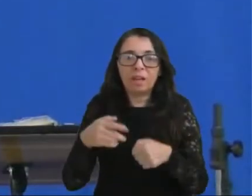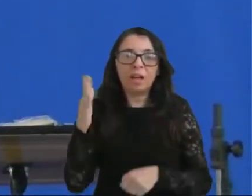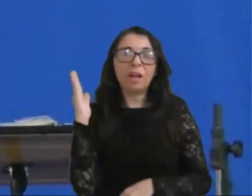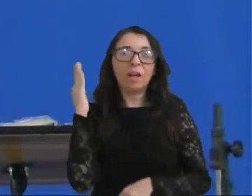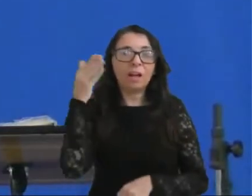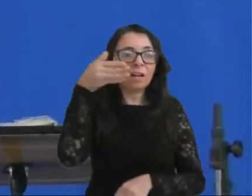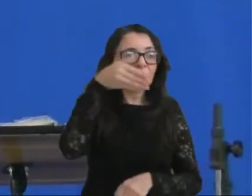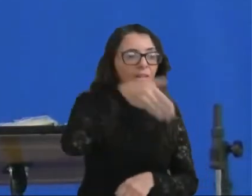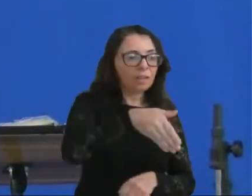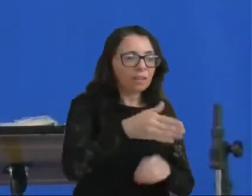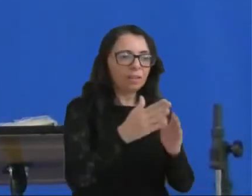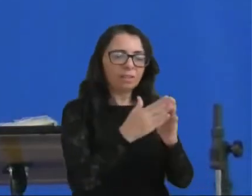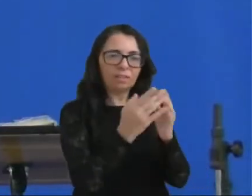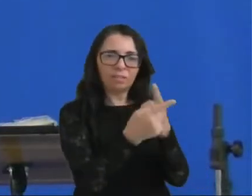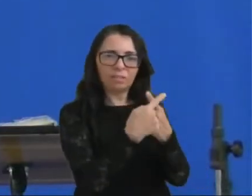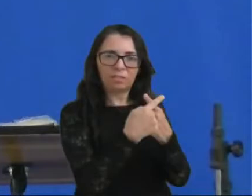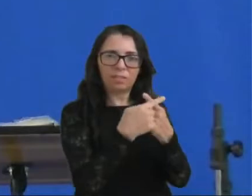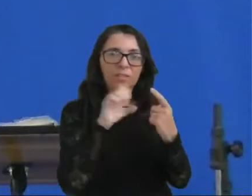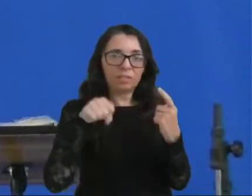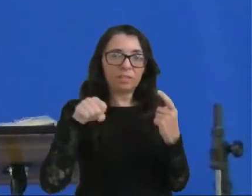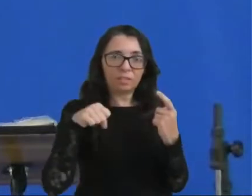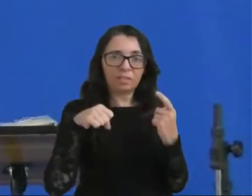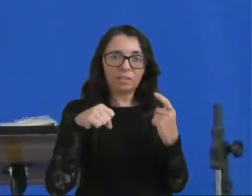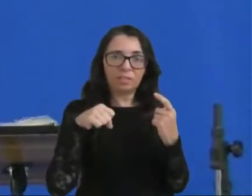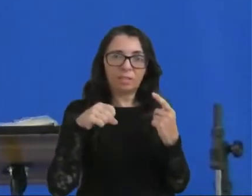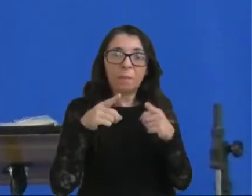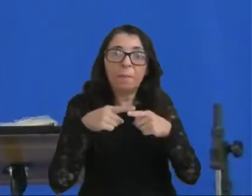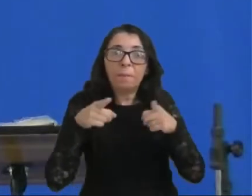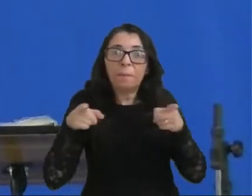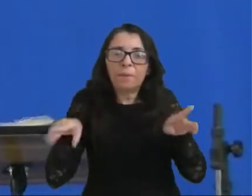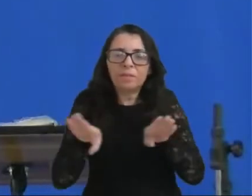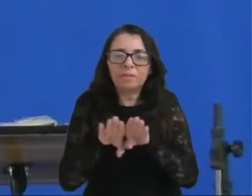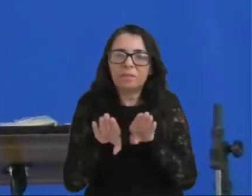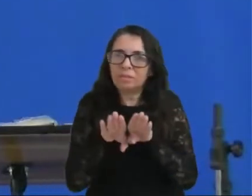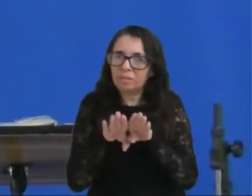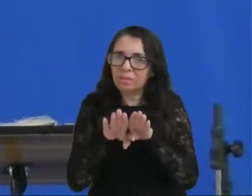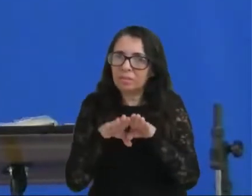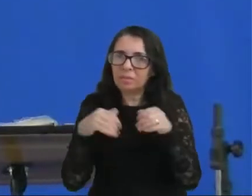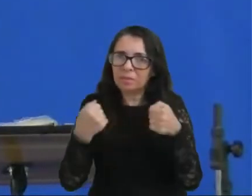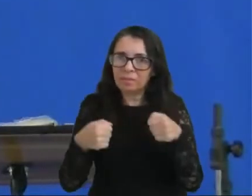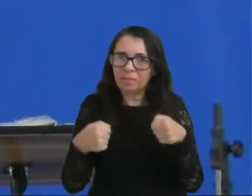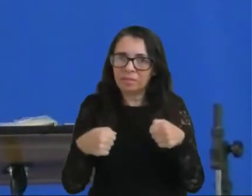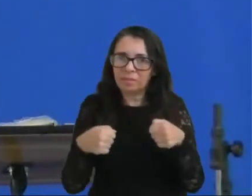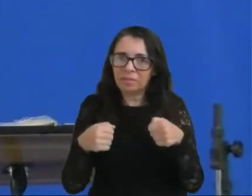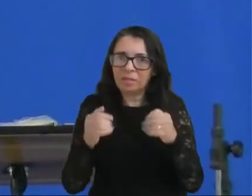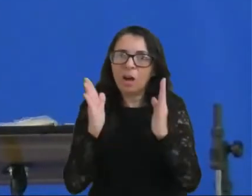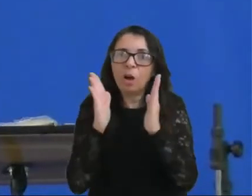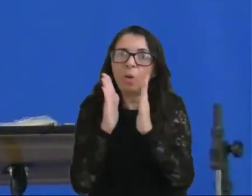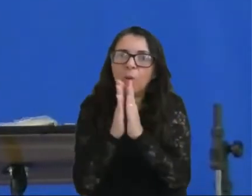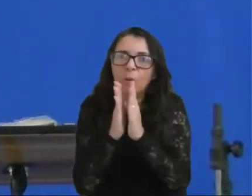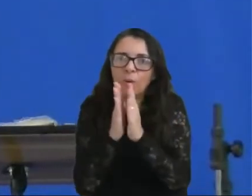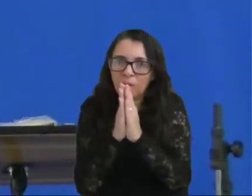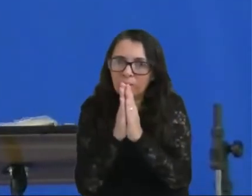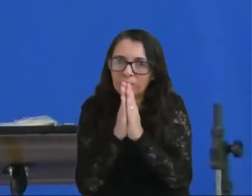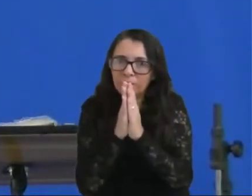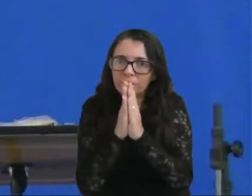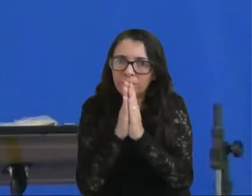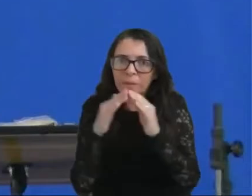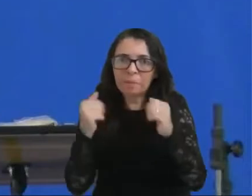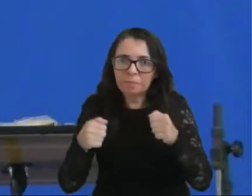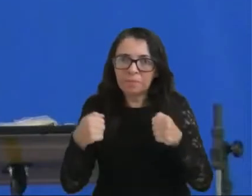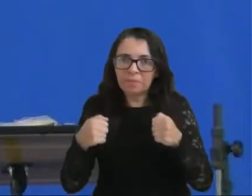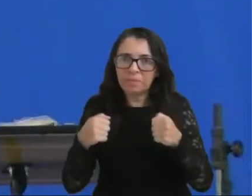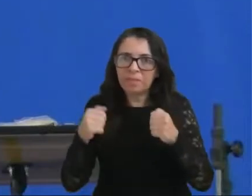com que você deixasse as práticas da primeira obra. Volte